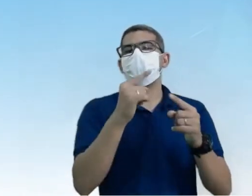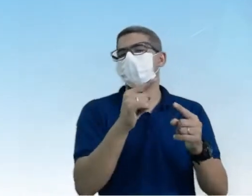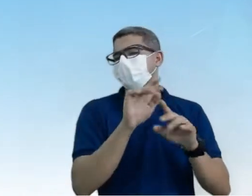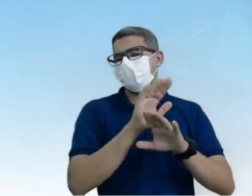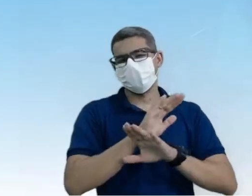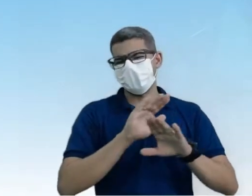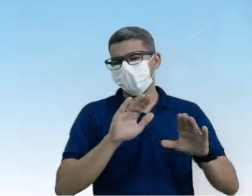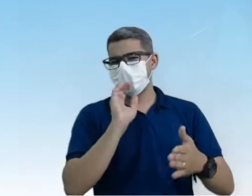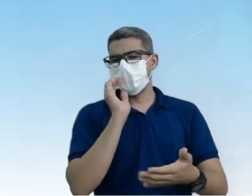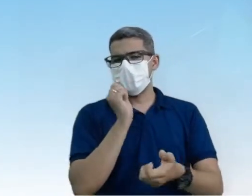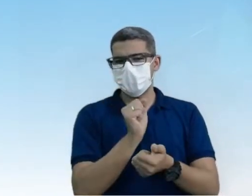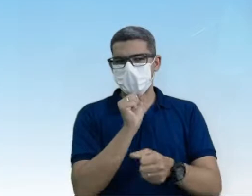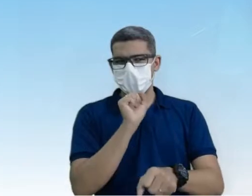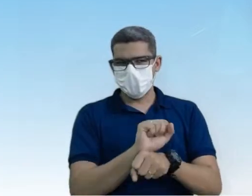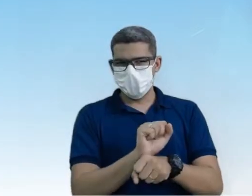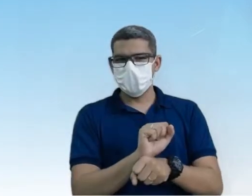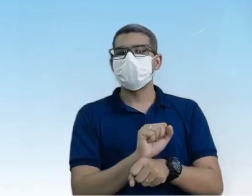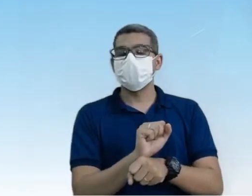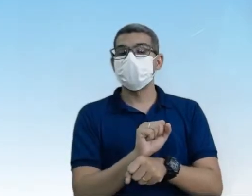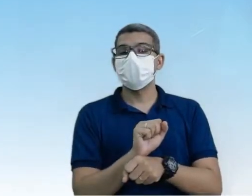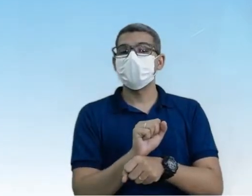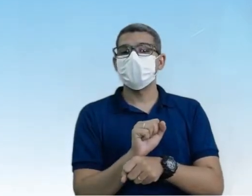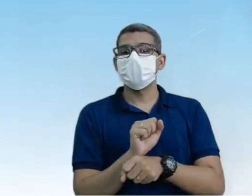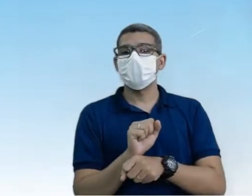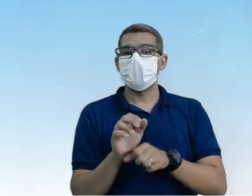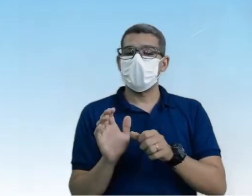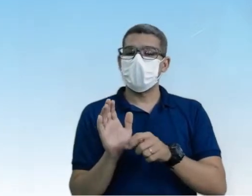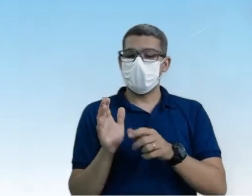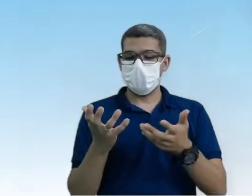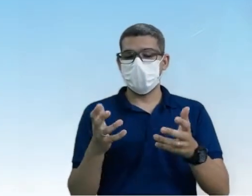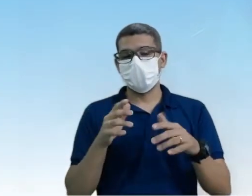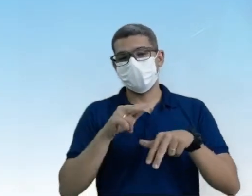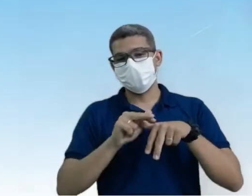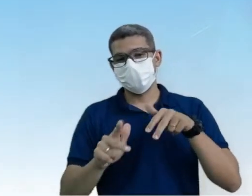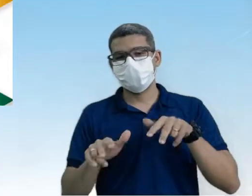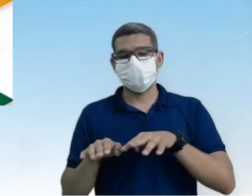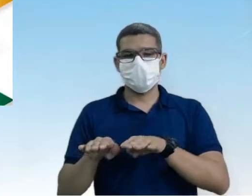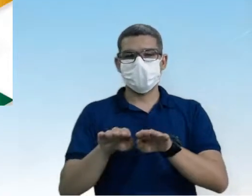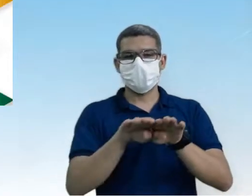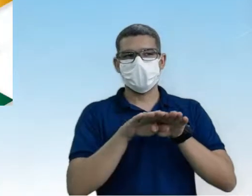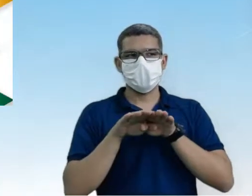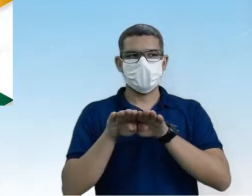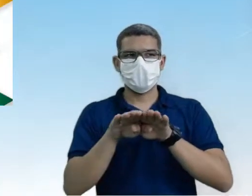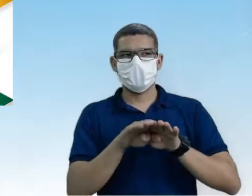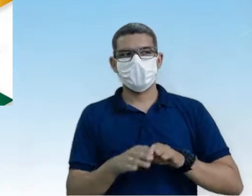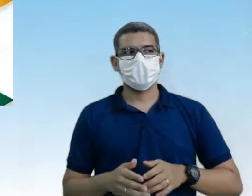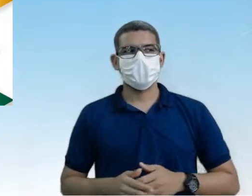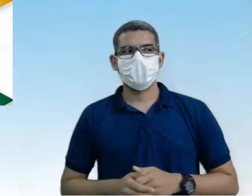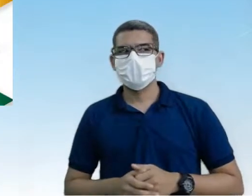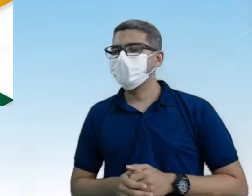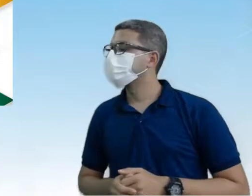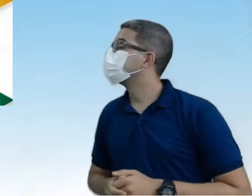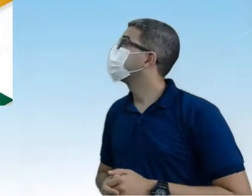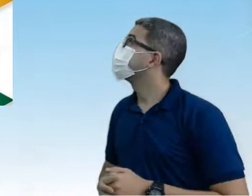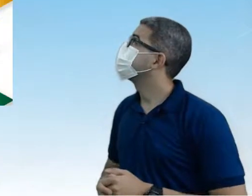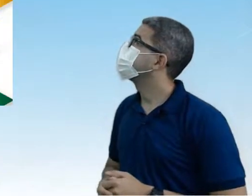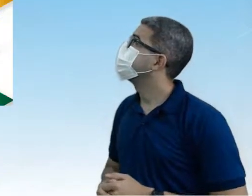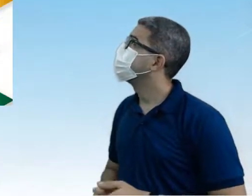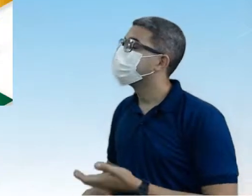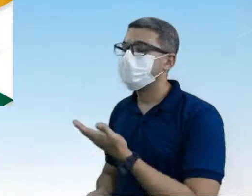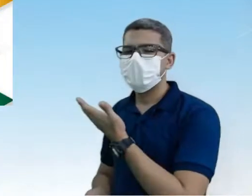agora a gente vai para o nosso conteúdo. Na sua tela tem aí o advertisement, que